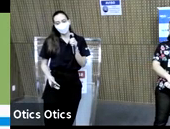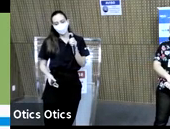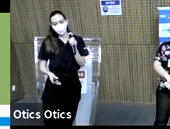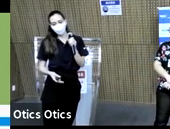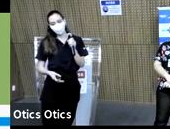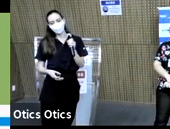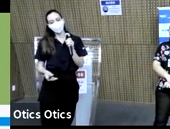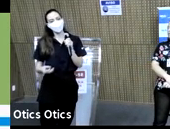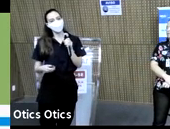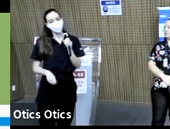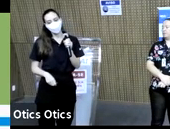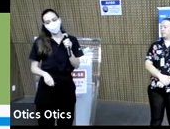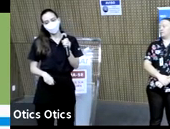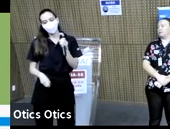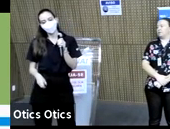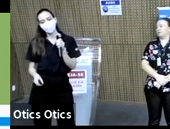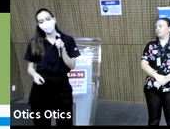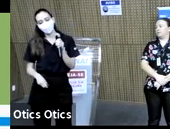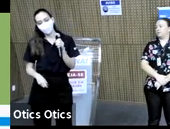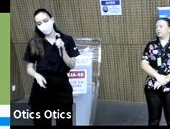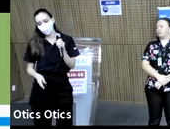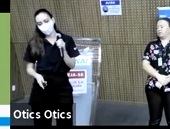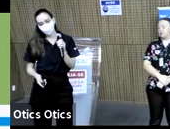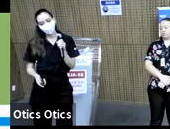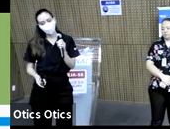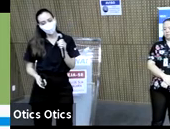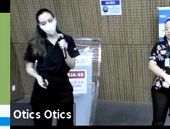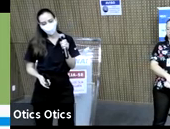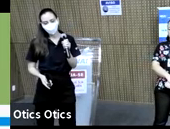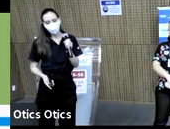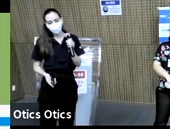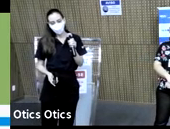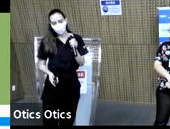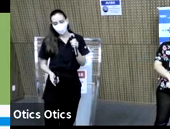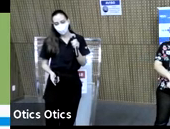das nossas gestantes inicia o pré-natal antes da 12ª semana.